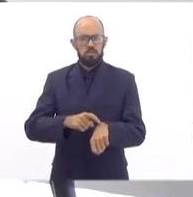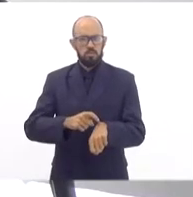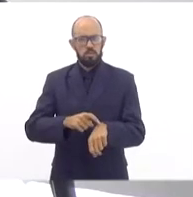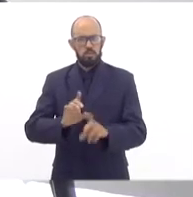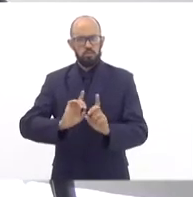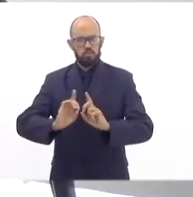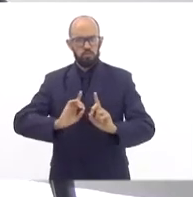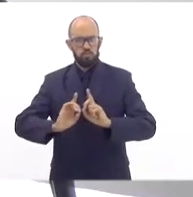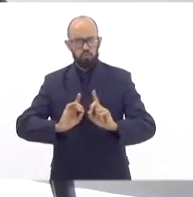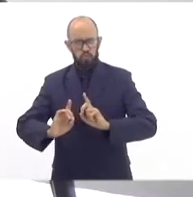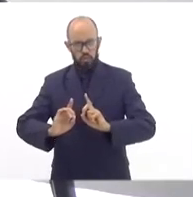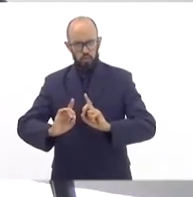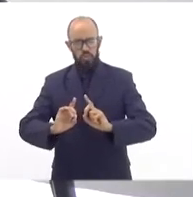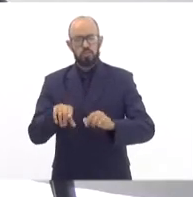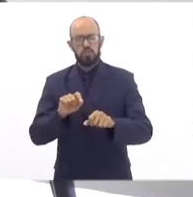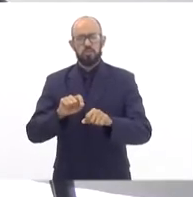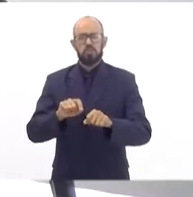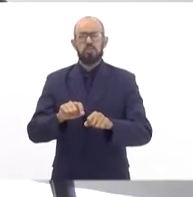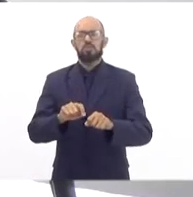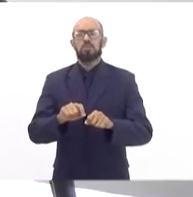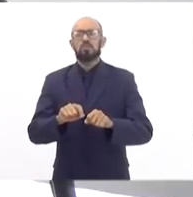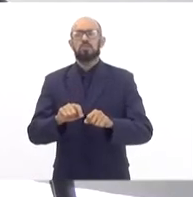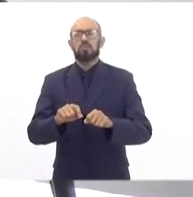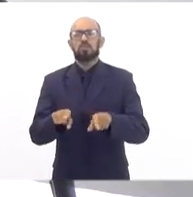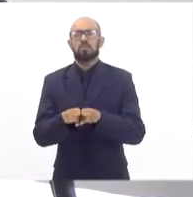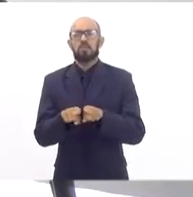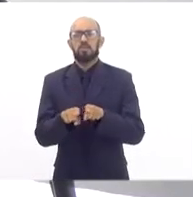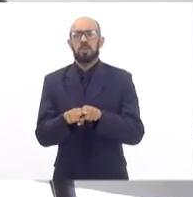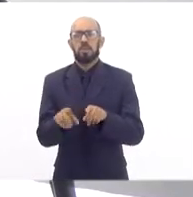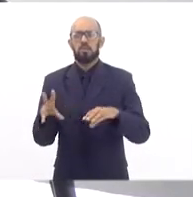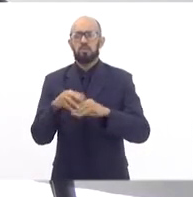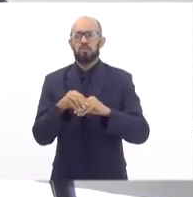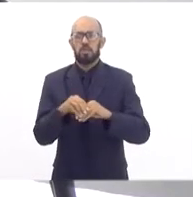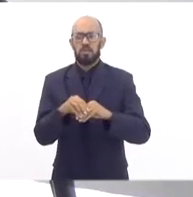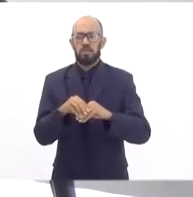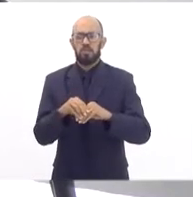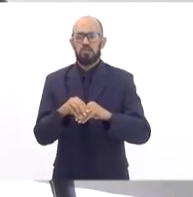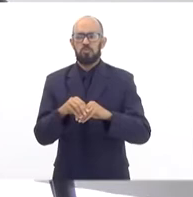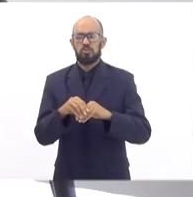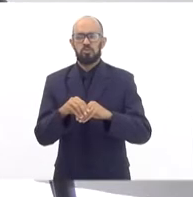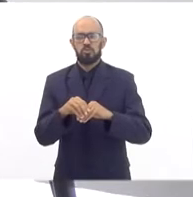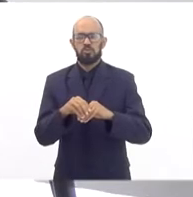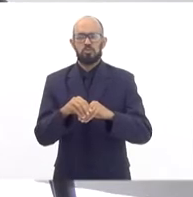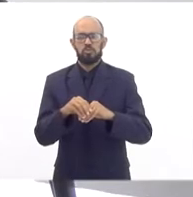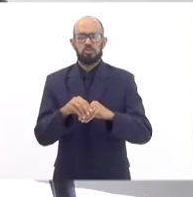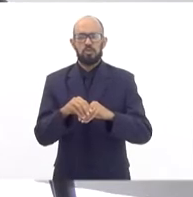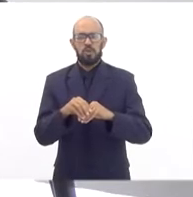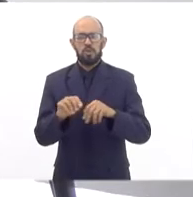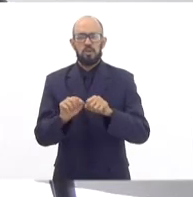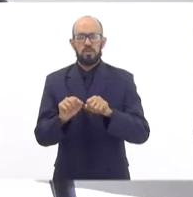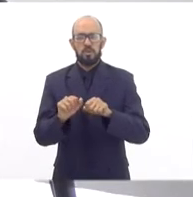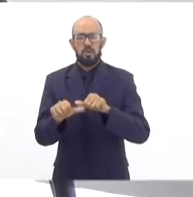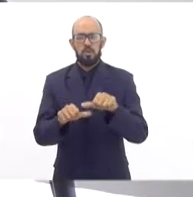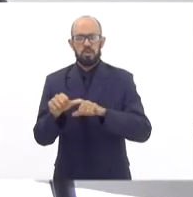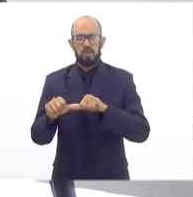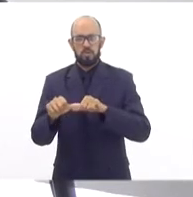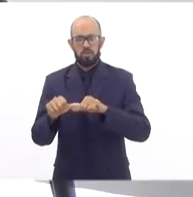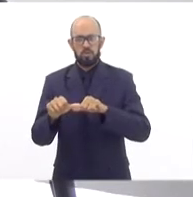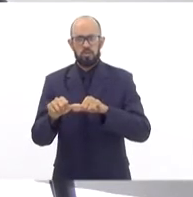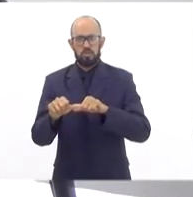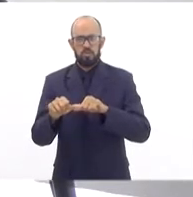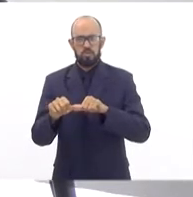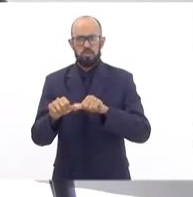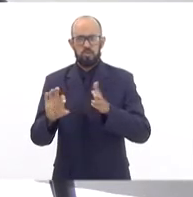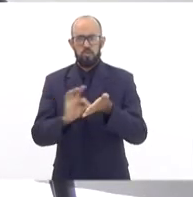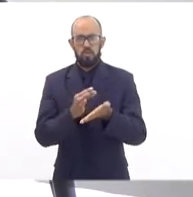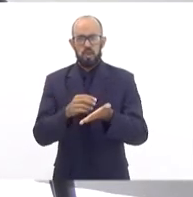nessas tratativas, né, e nesses aditivos, né, que fazem alterações, enfim, modificações no contrato